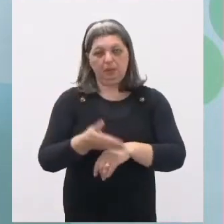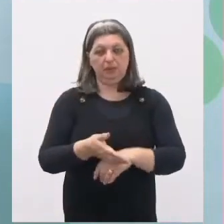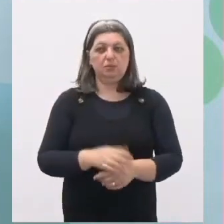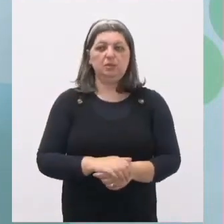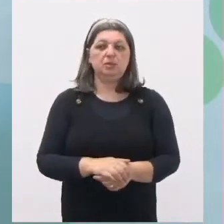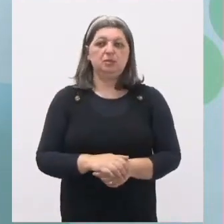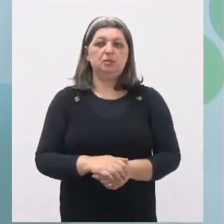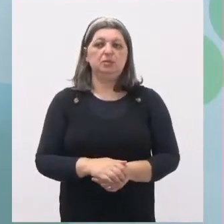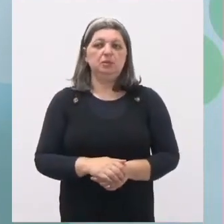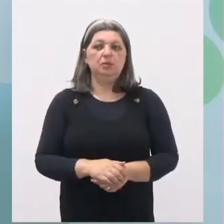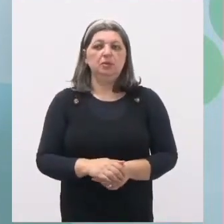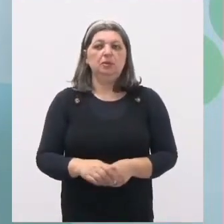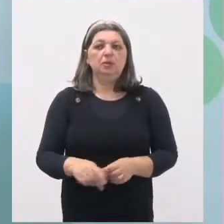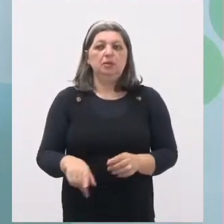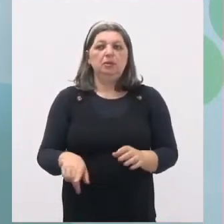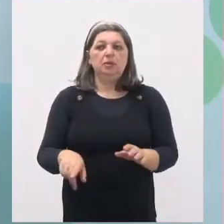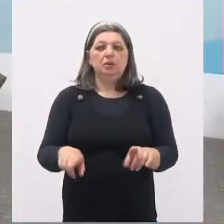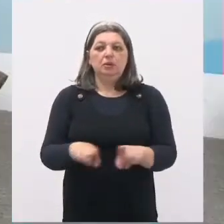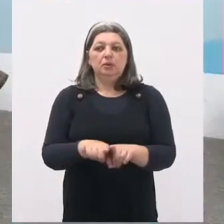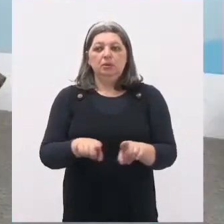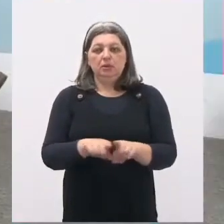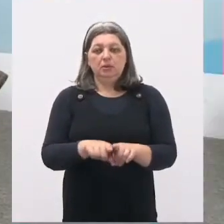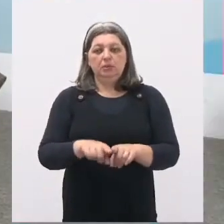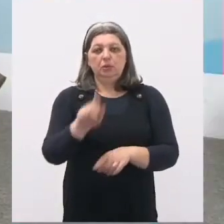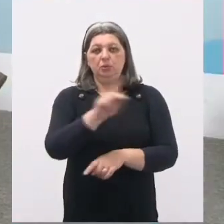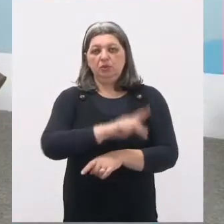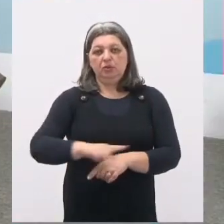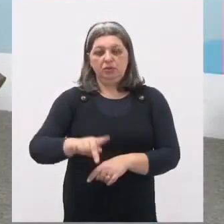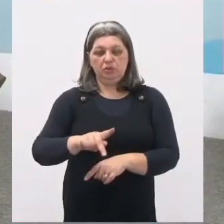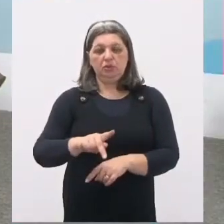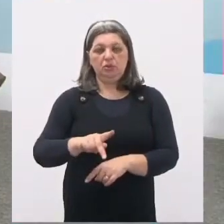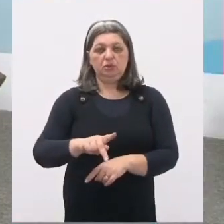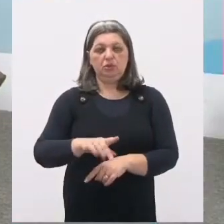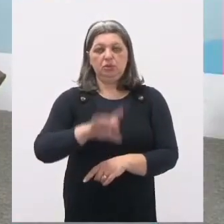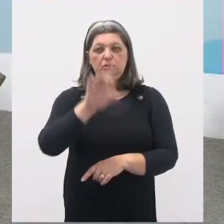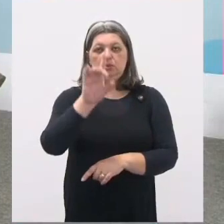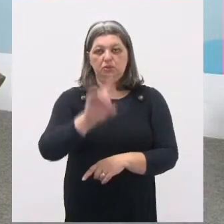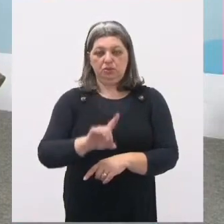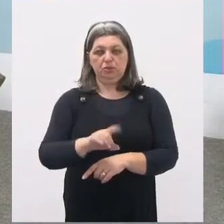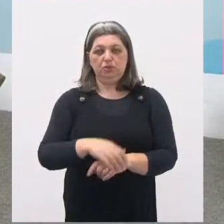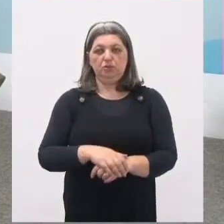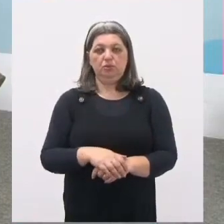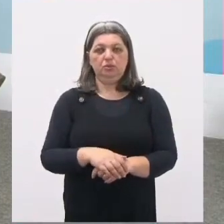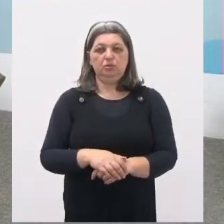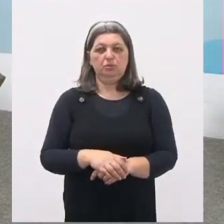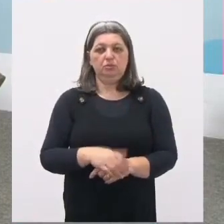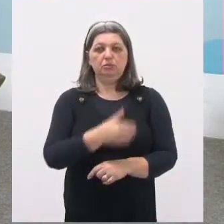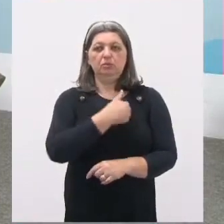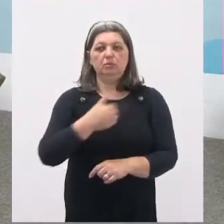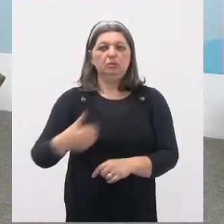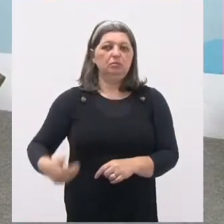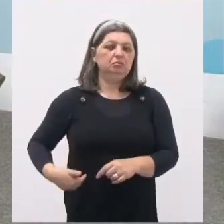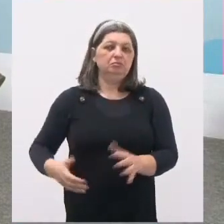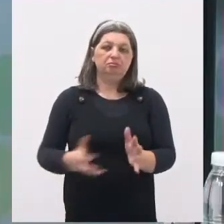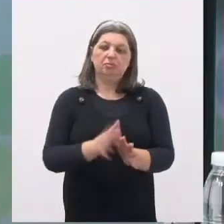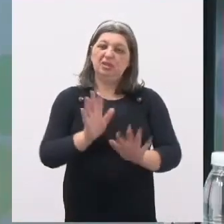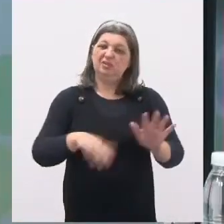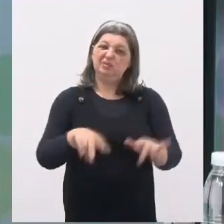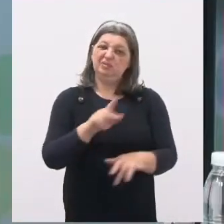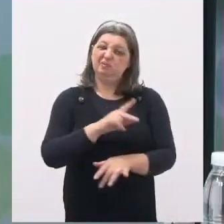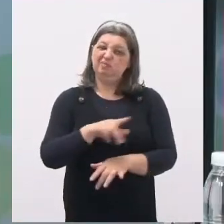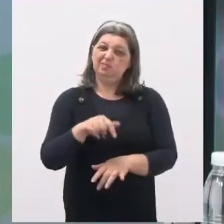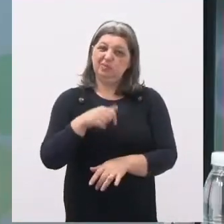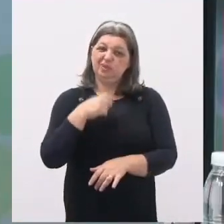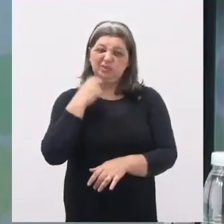aí dos professores da rede municipal, Lu, Então, o pessoal aqui do canal municipal, acho que eles estão um pouco tímidos